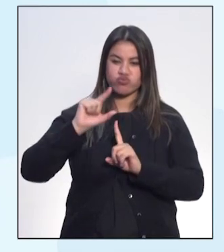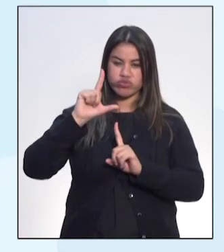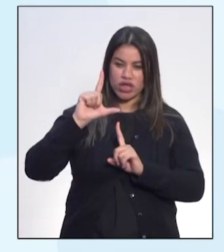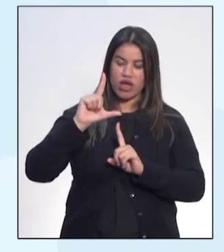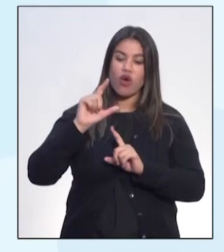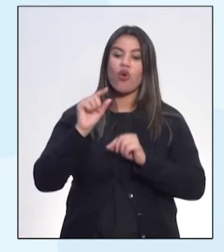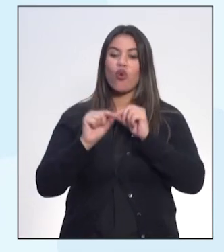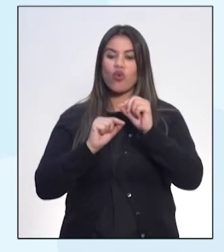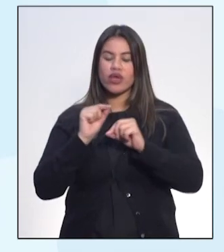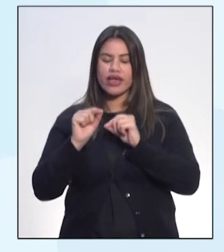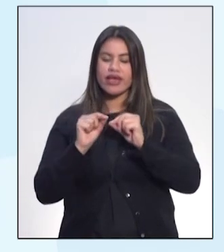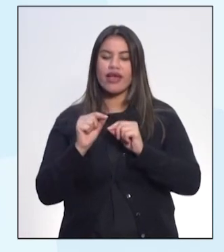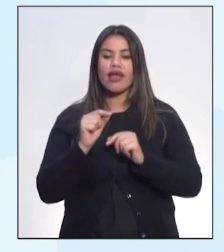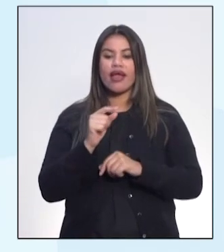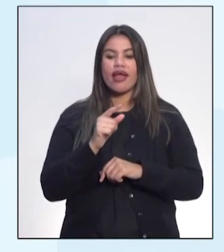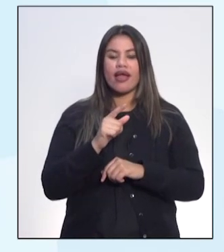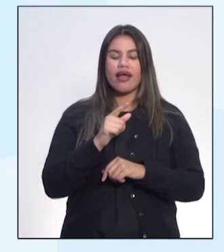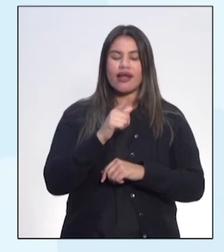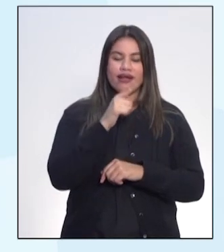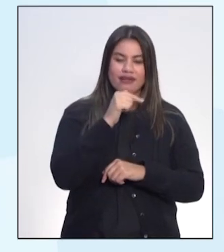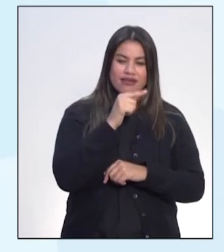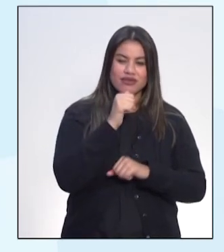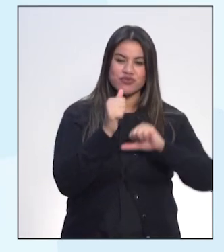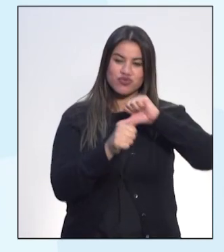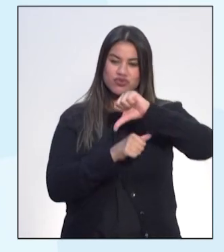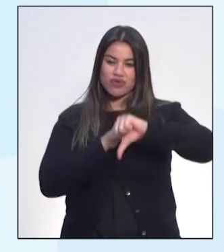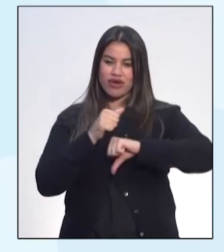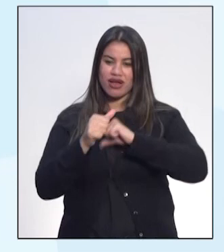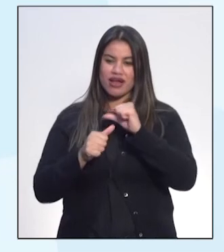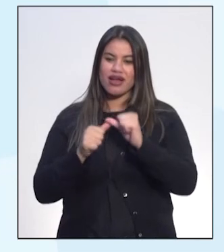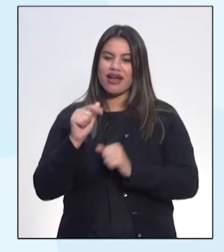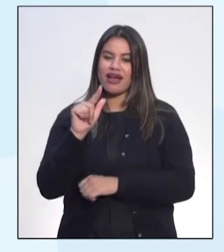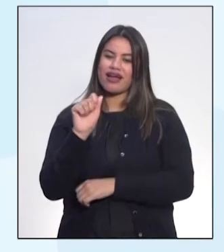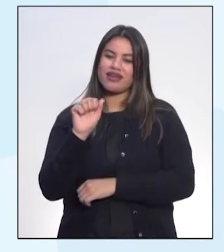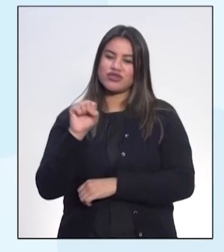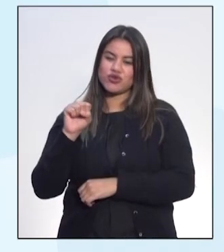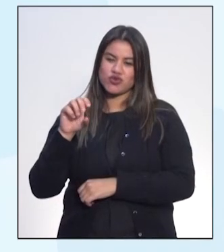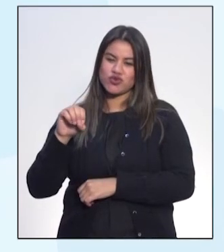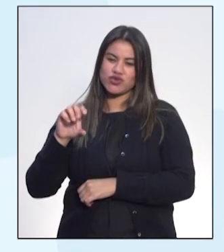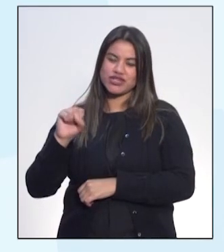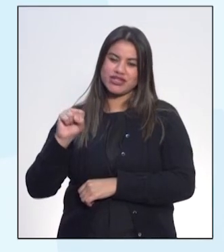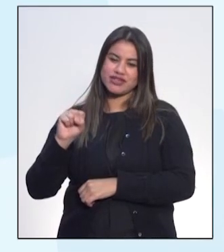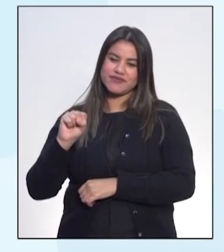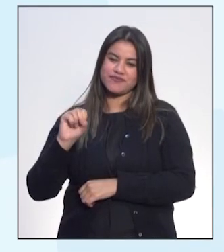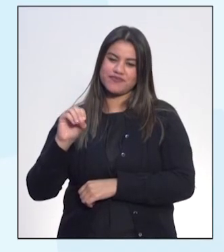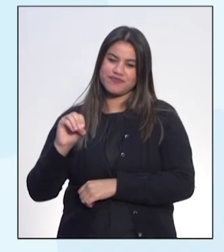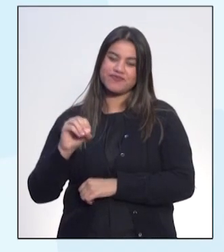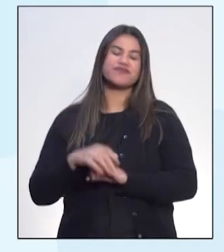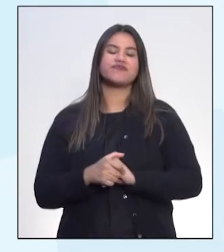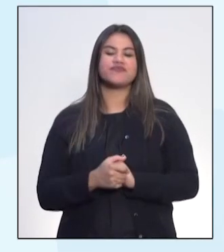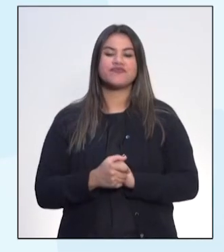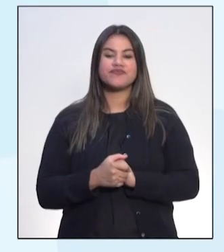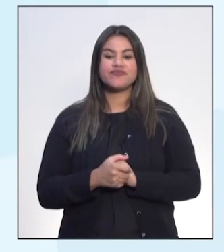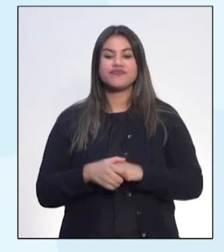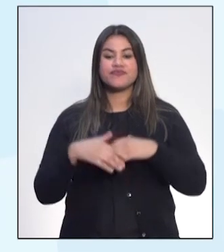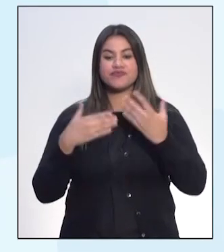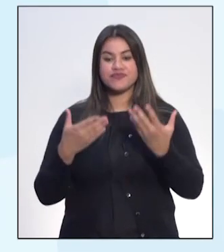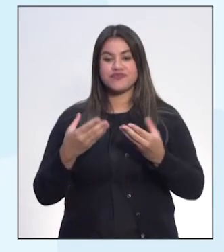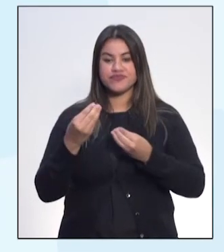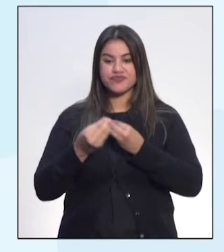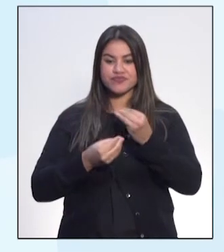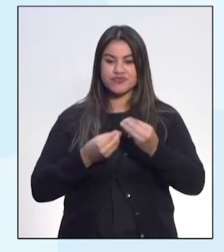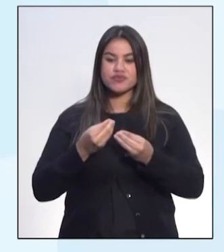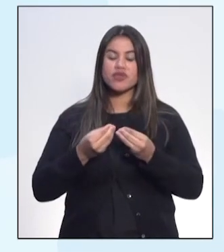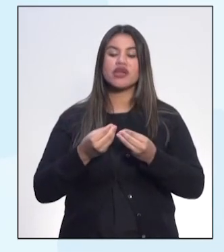estado líquido para o estado gasoso. A temperatura ambiente ele é encontrado na sua forma